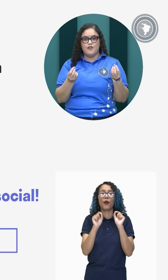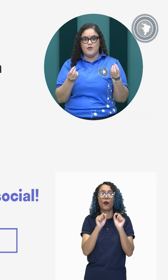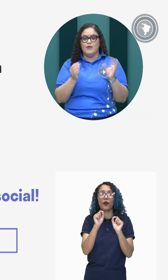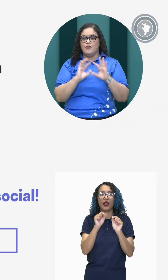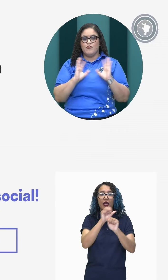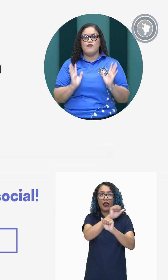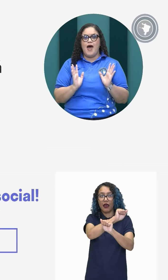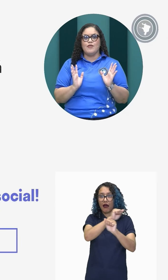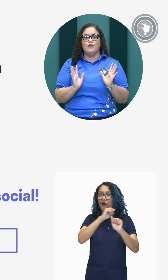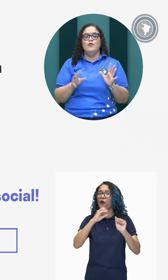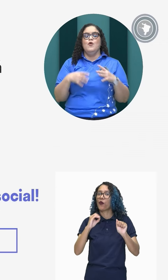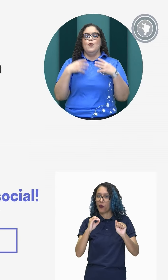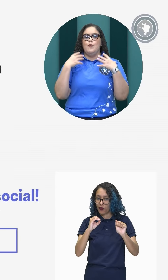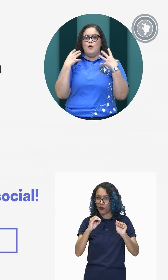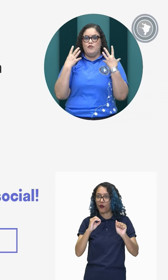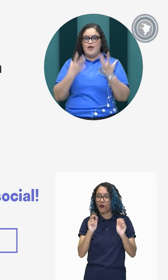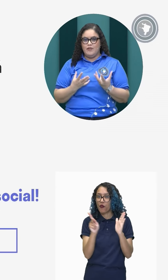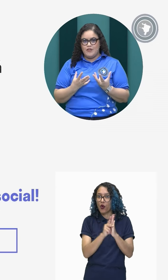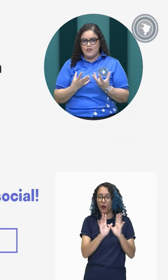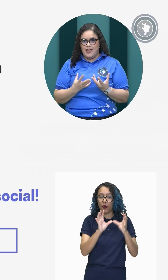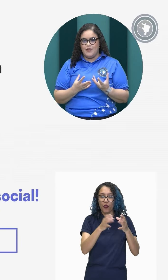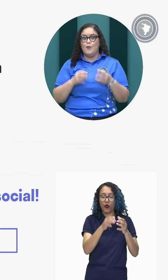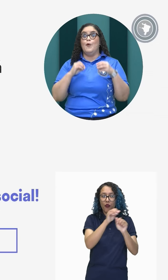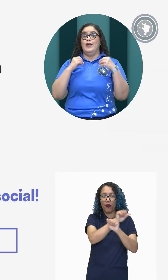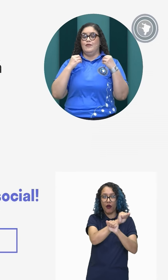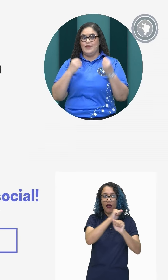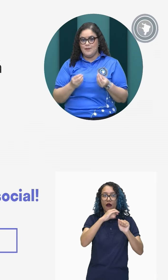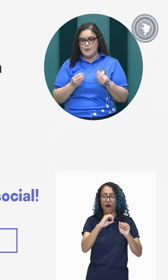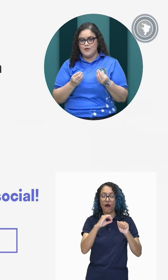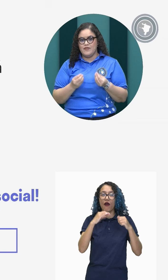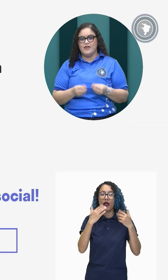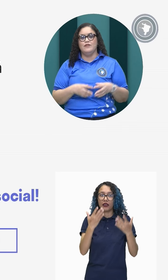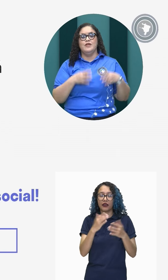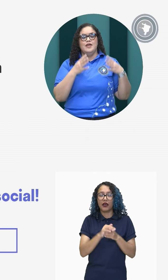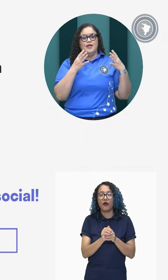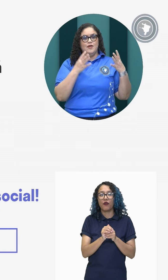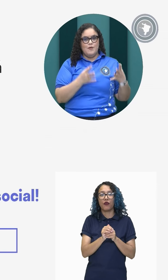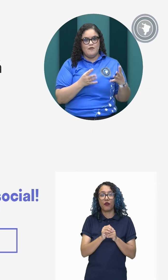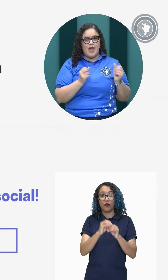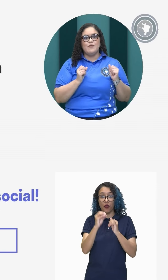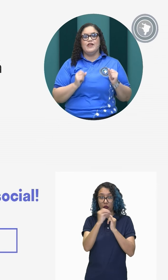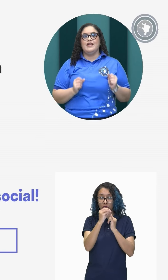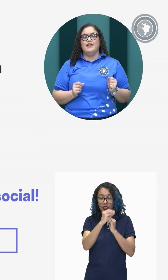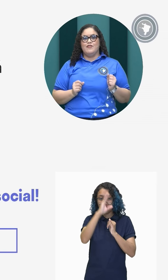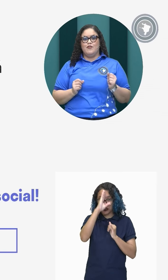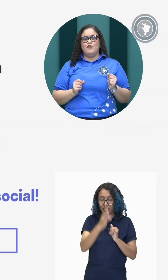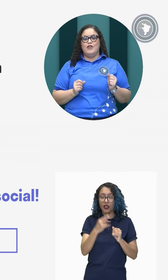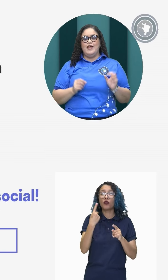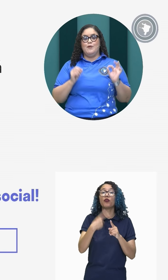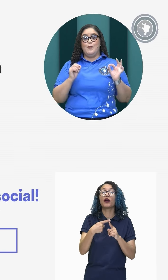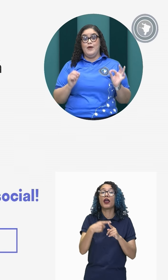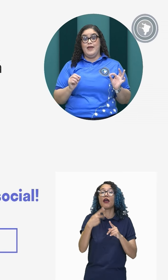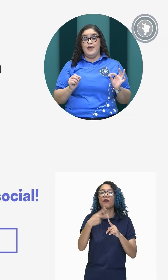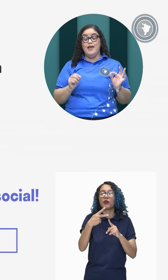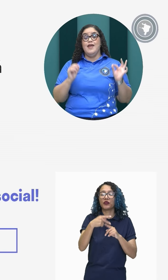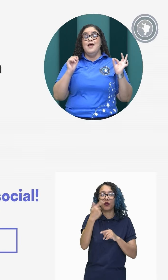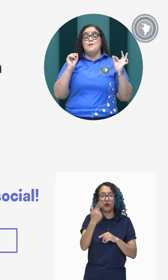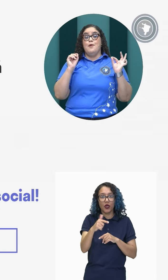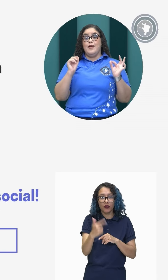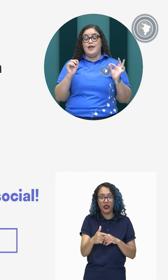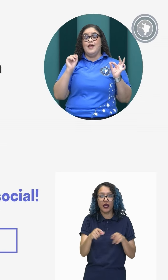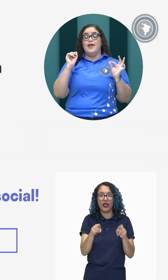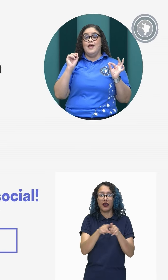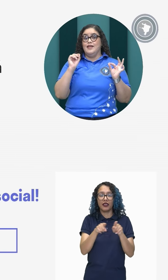um artigo. Então, de fato, o meu objeto é direto porque não tem preposição e o meu verbo será transitivo direto porque